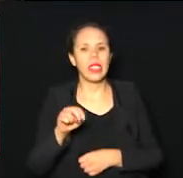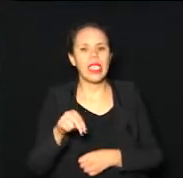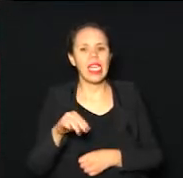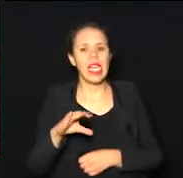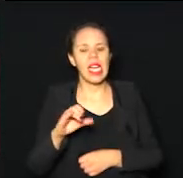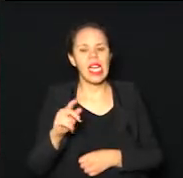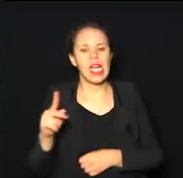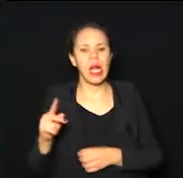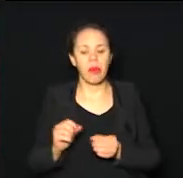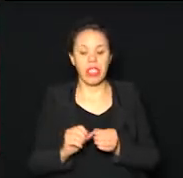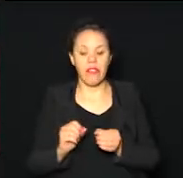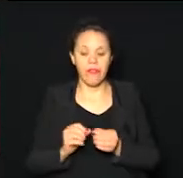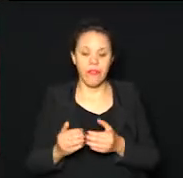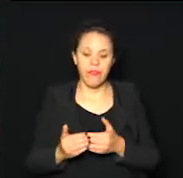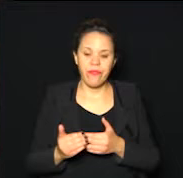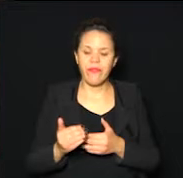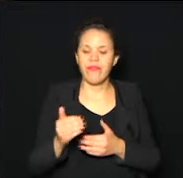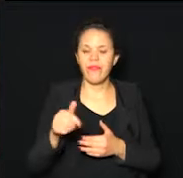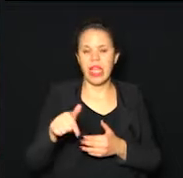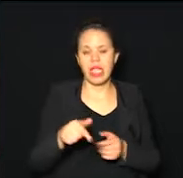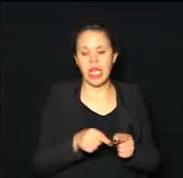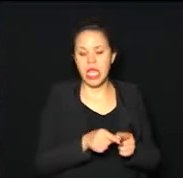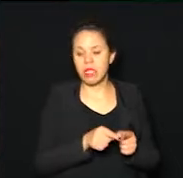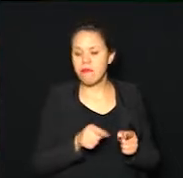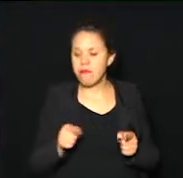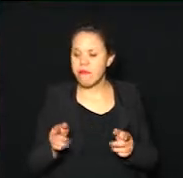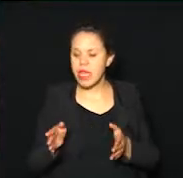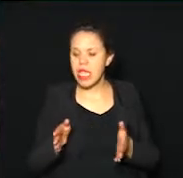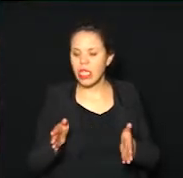esse período, né? Bom,